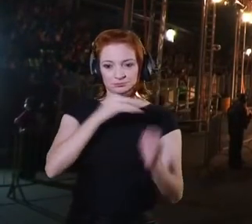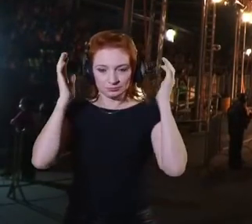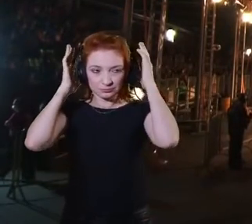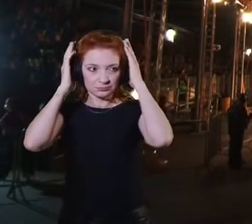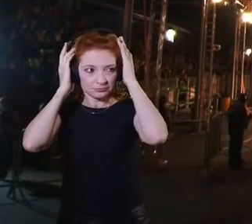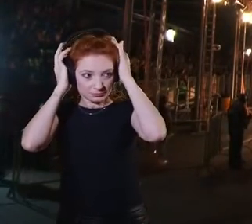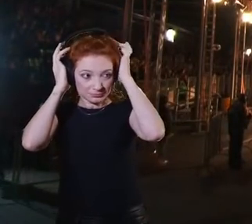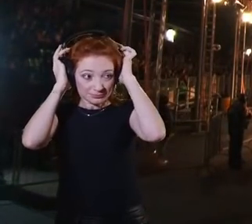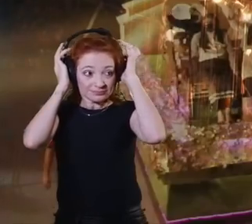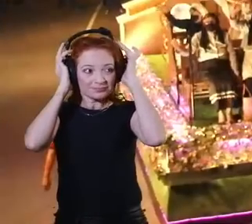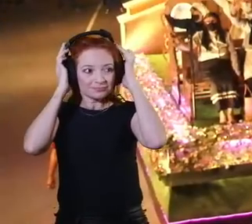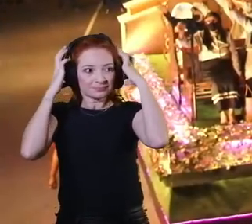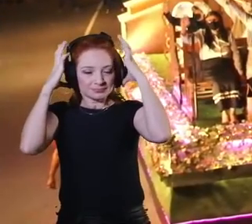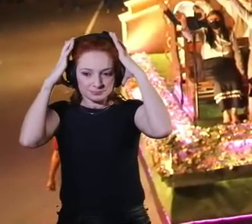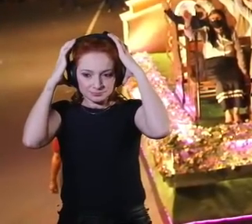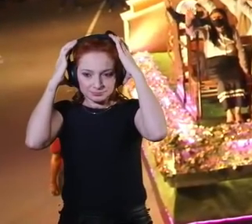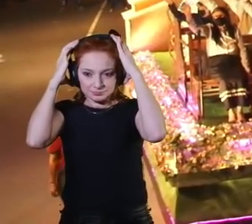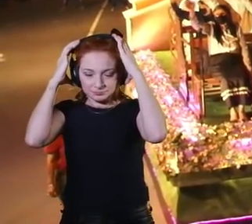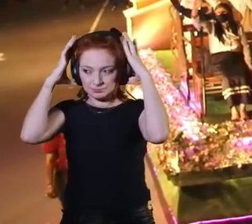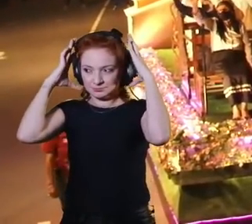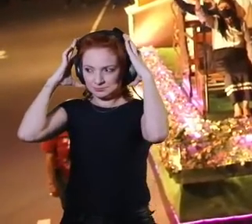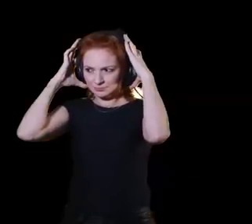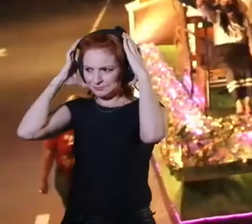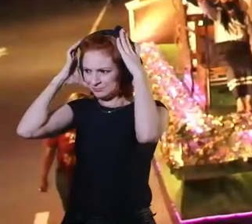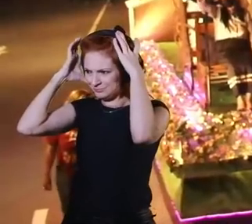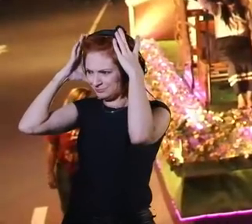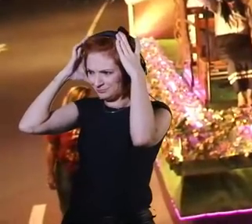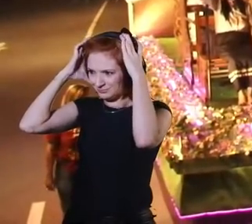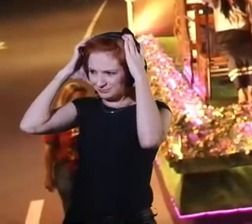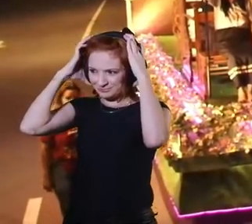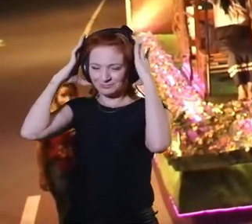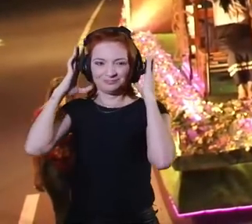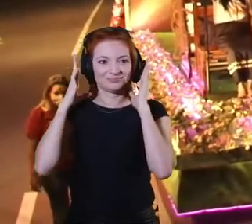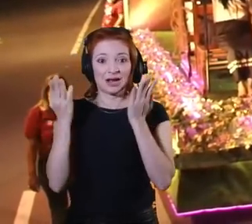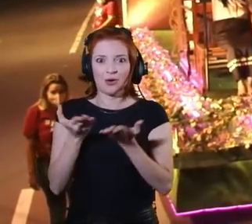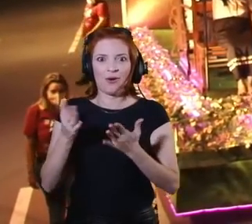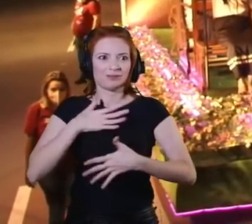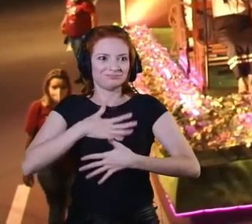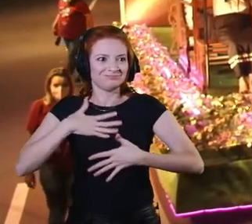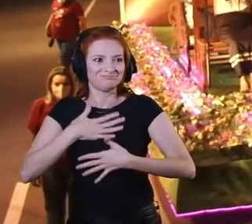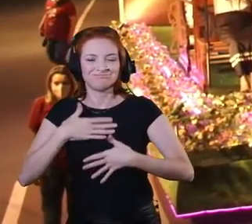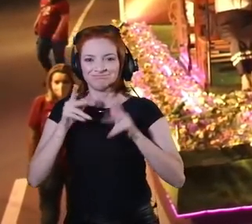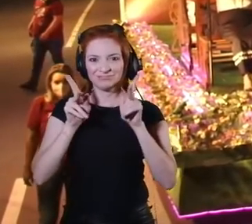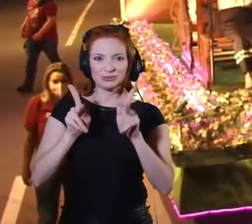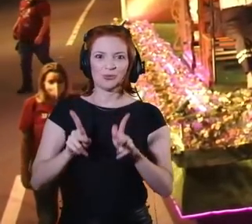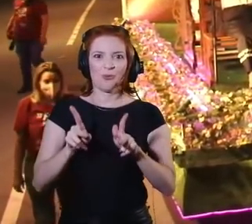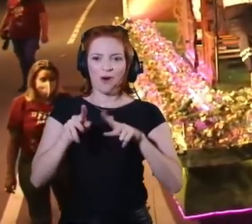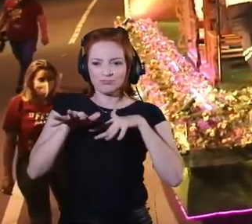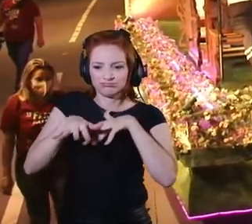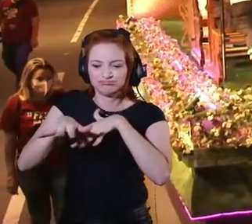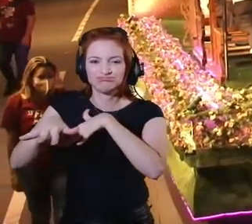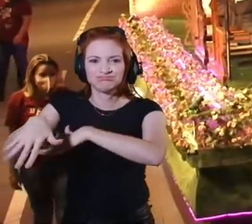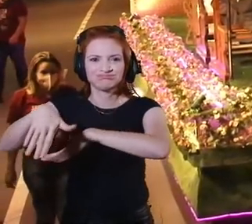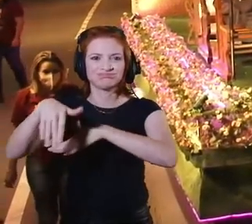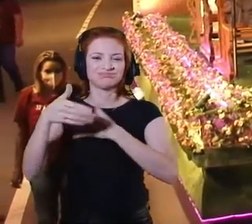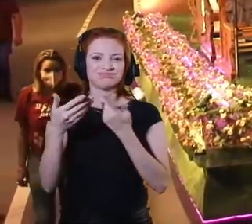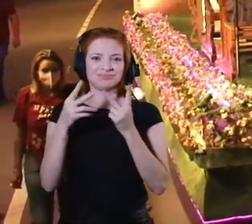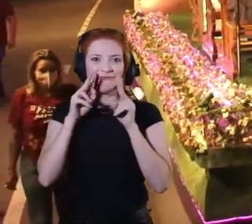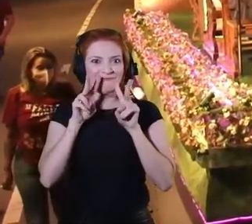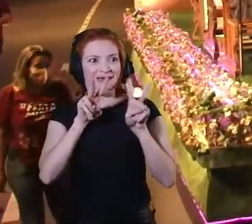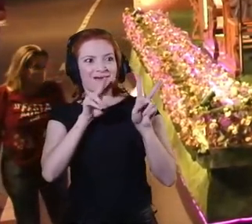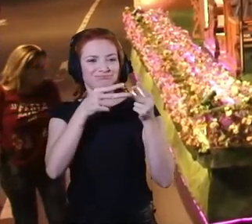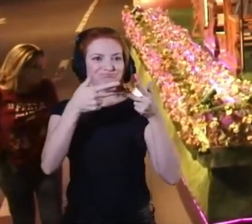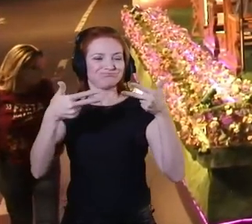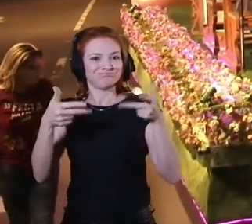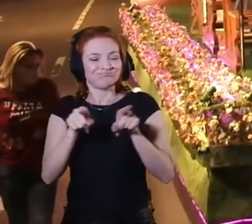que representa a alegria de um povo, a alegria de muitas e muitas pessoas que tomam vista a Sinimbu e também estão